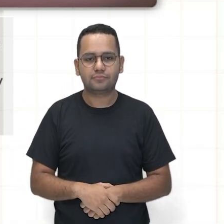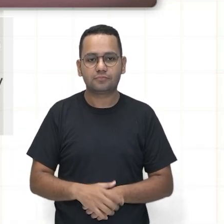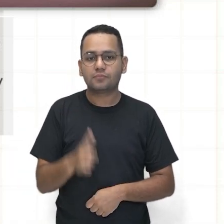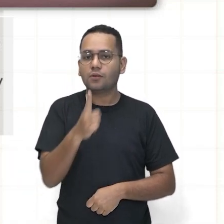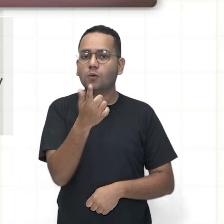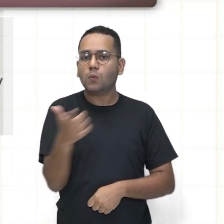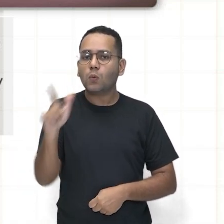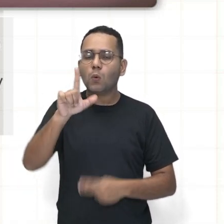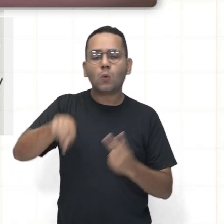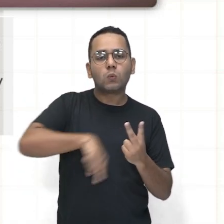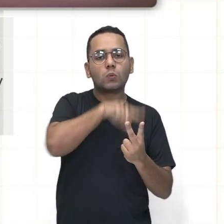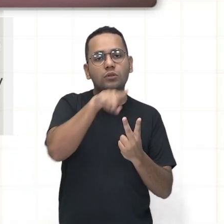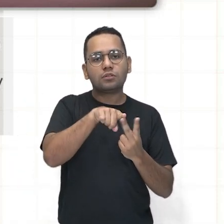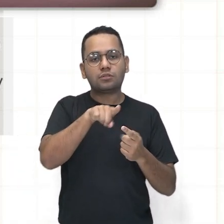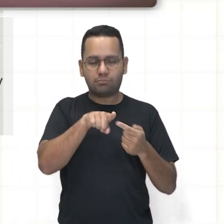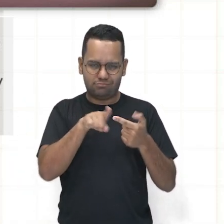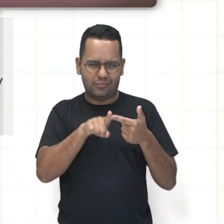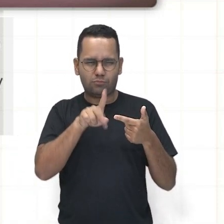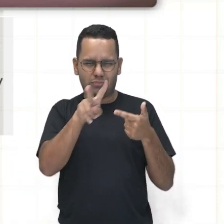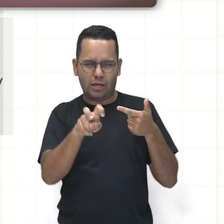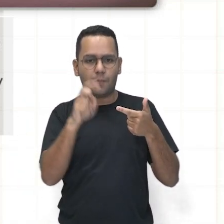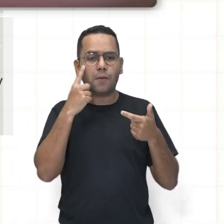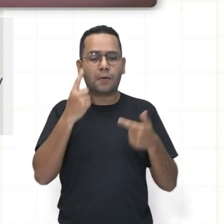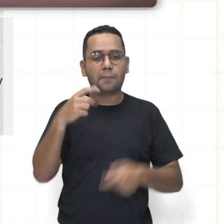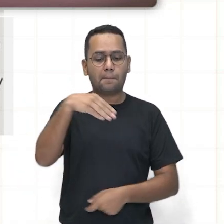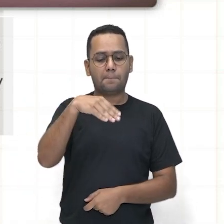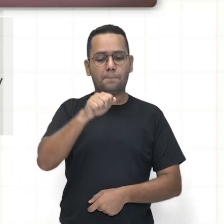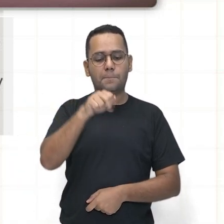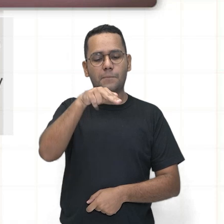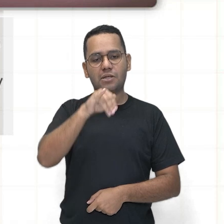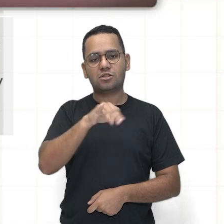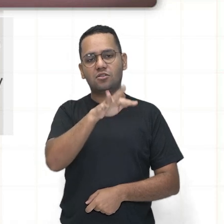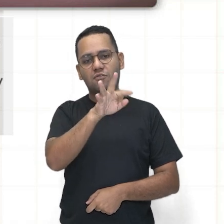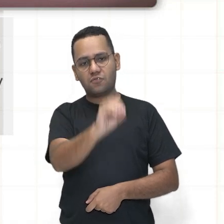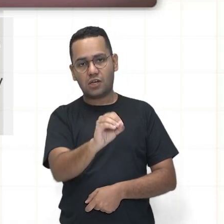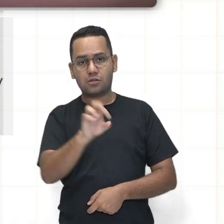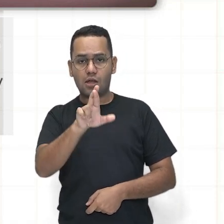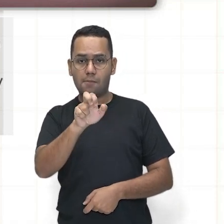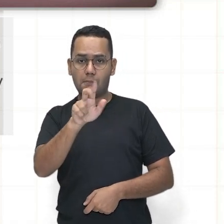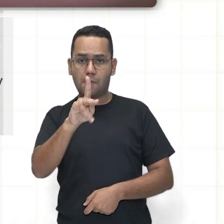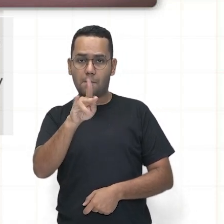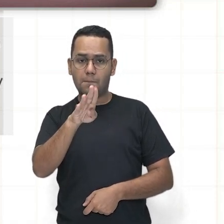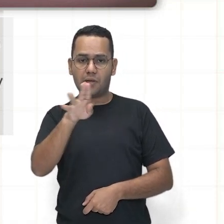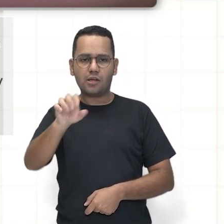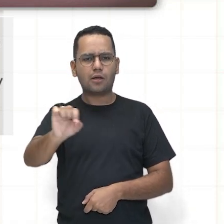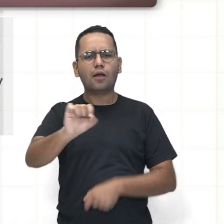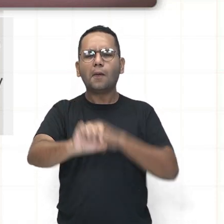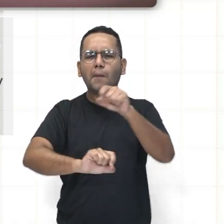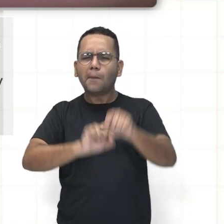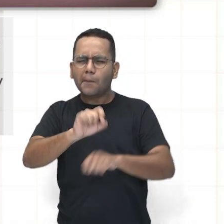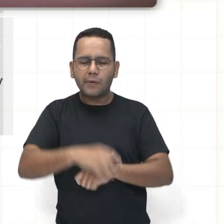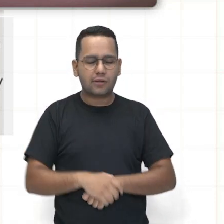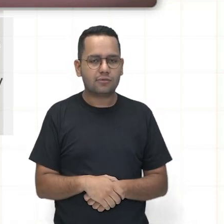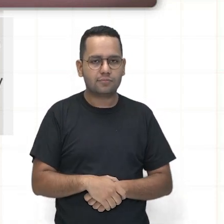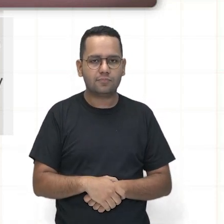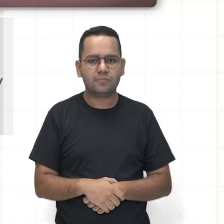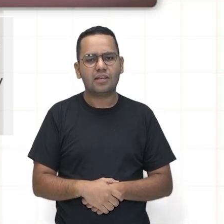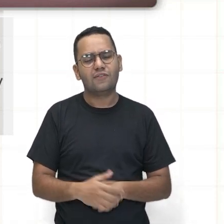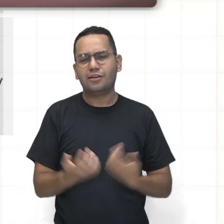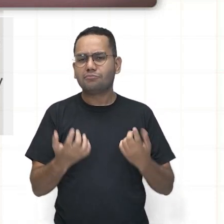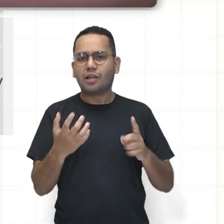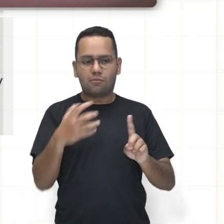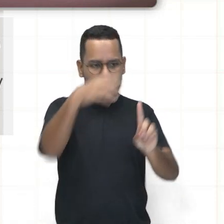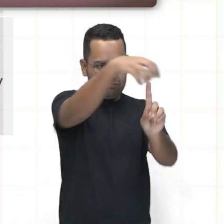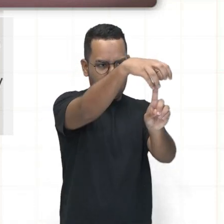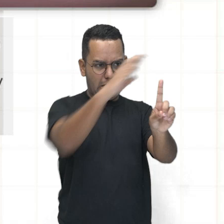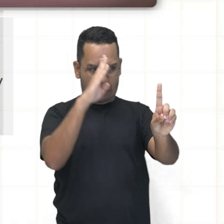Temos também o Manifesto Republicano, que vai criticar a centralização do poder da monarquia e